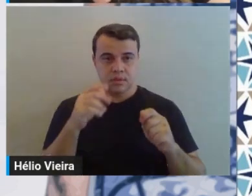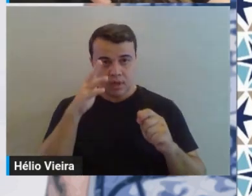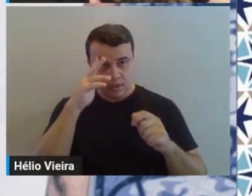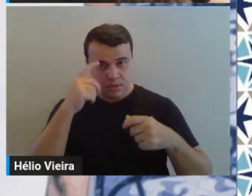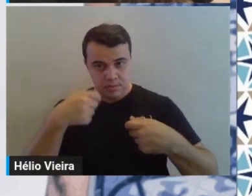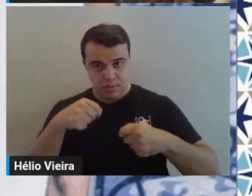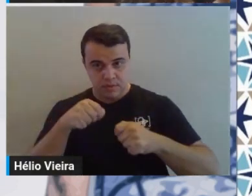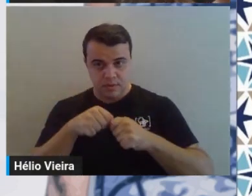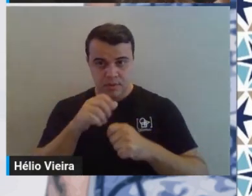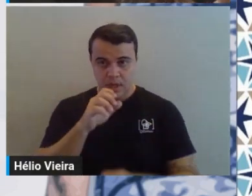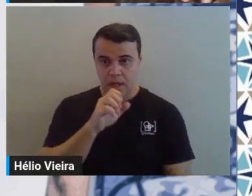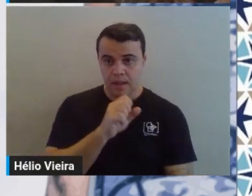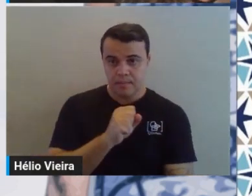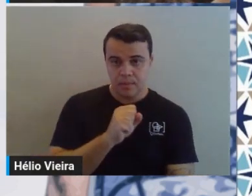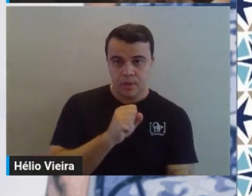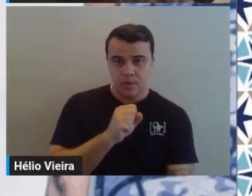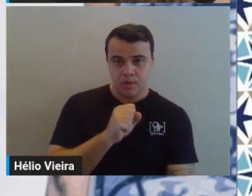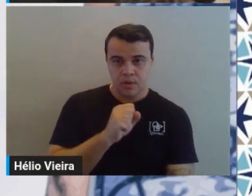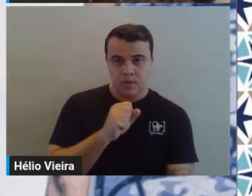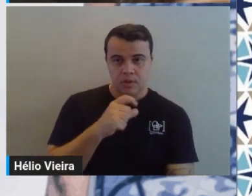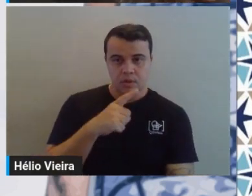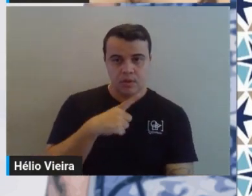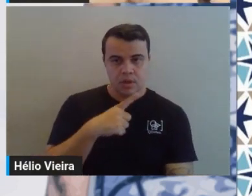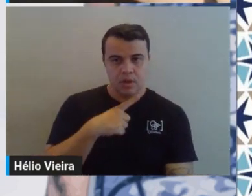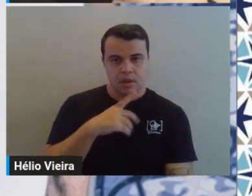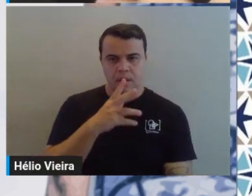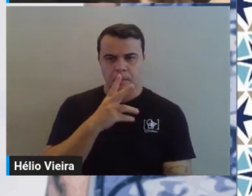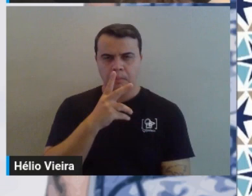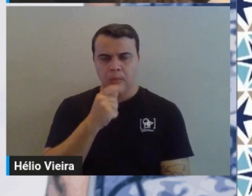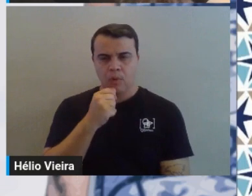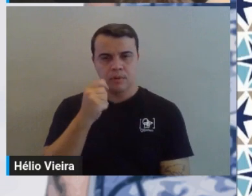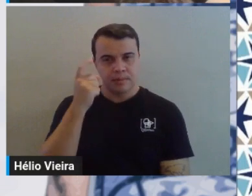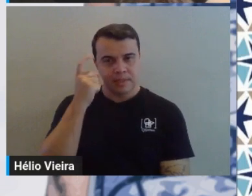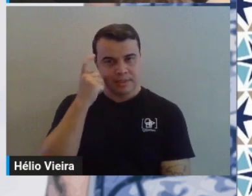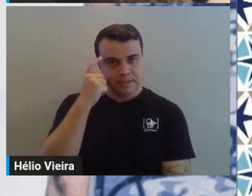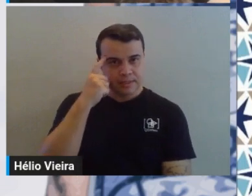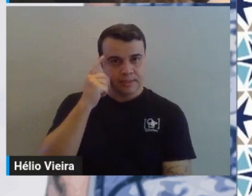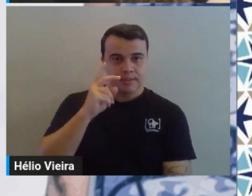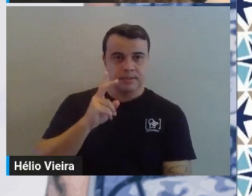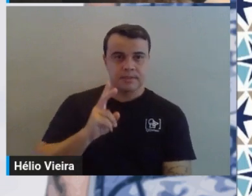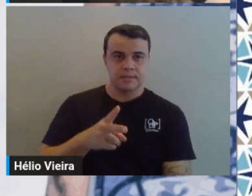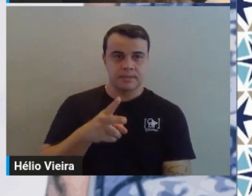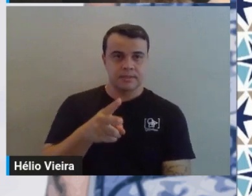feito rápido? Demora muito? Então, sempre pensar